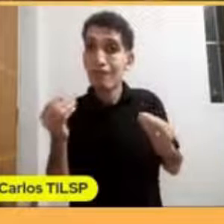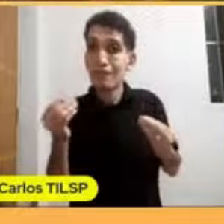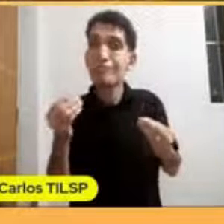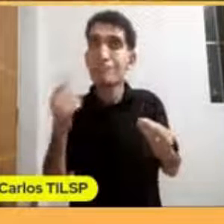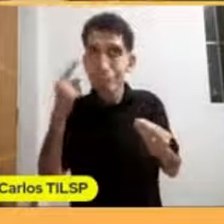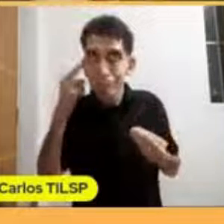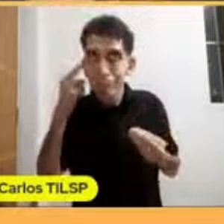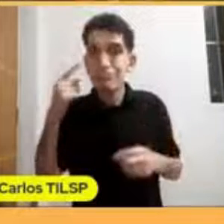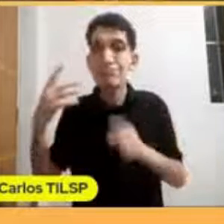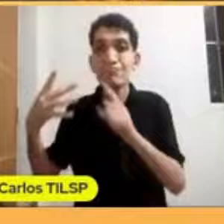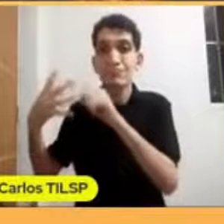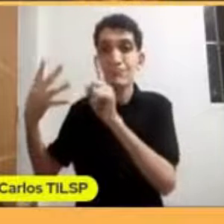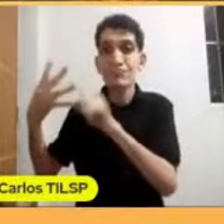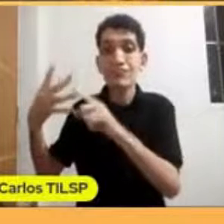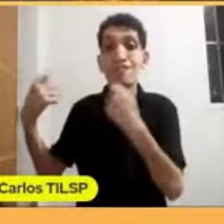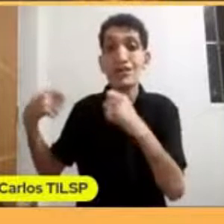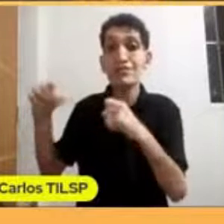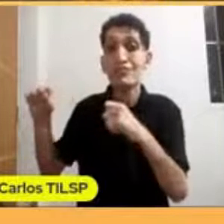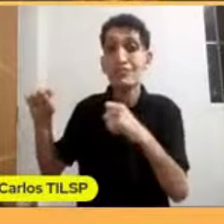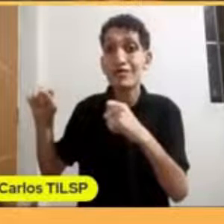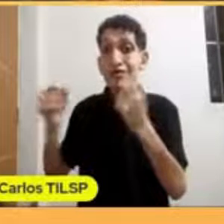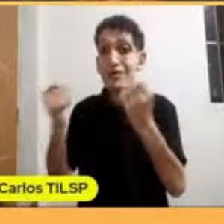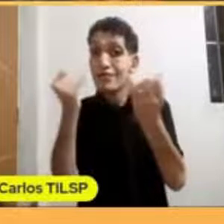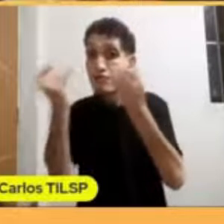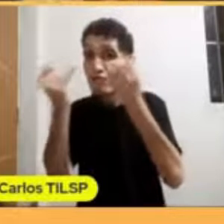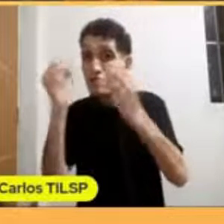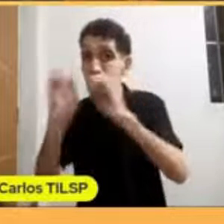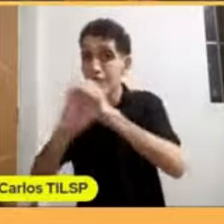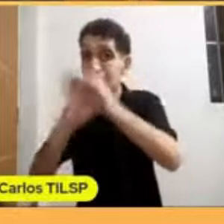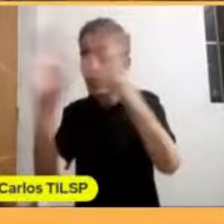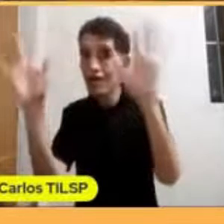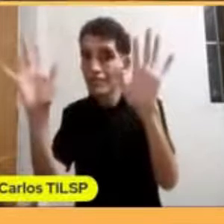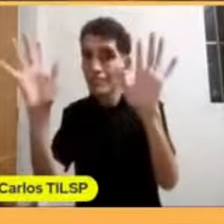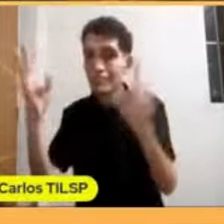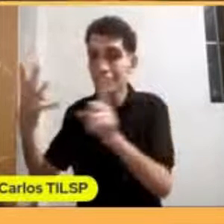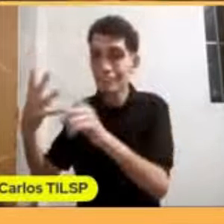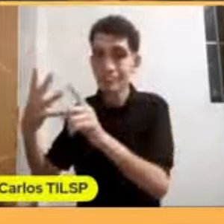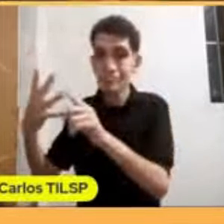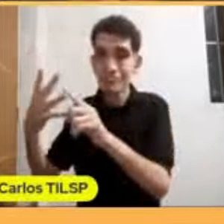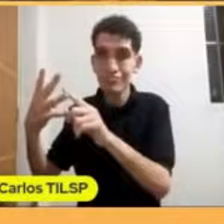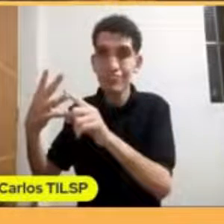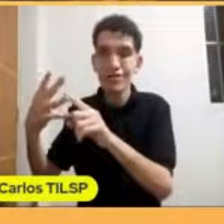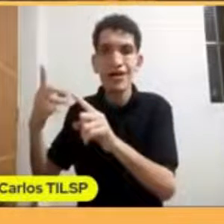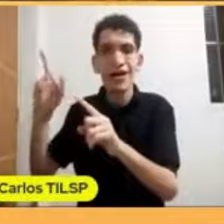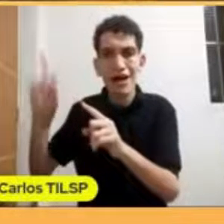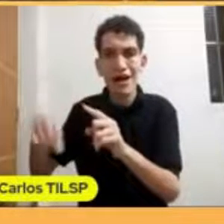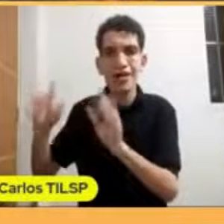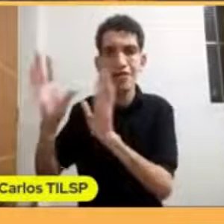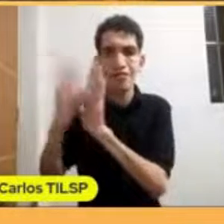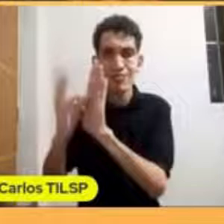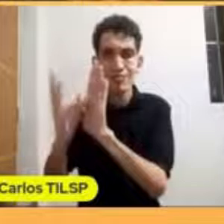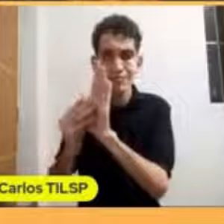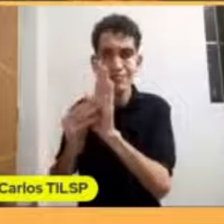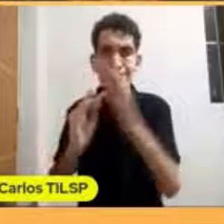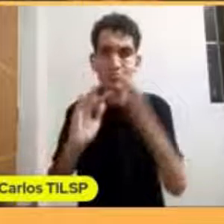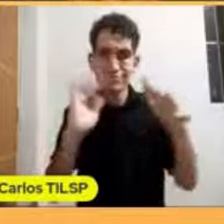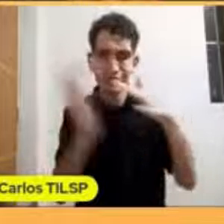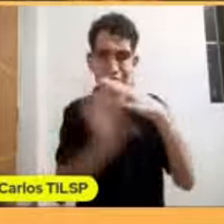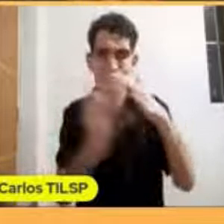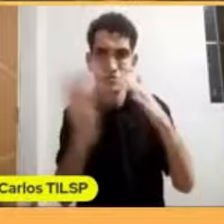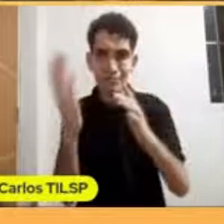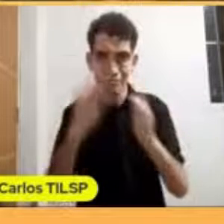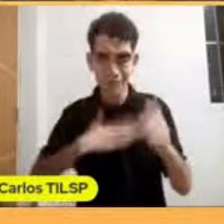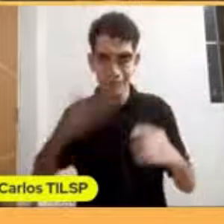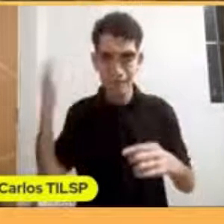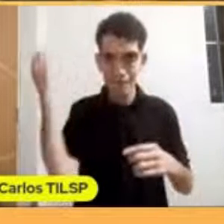Tem que ser compreensível, ou seja, a pessoa ela tem que olhar para o seu conteúdo digital e ela compreender